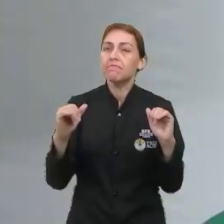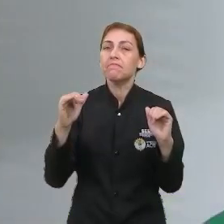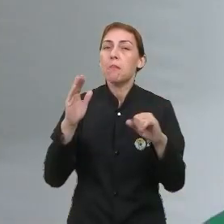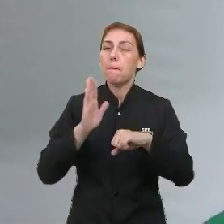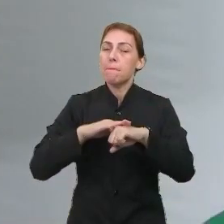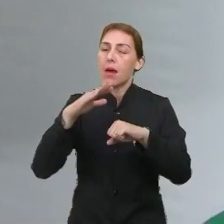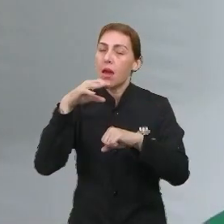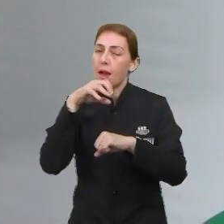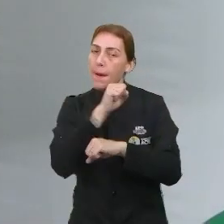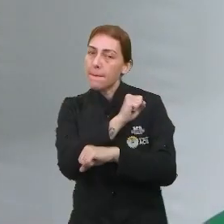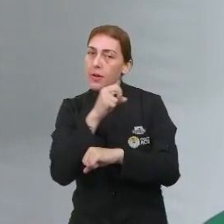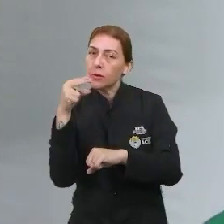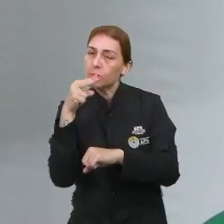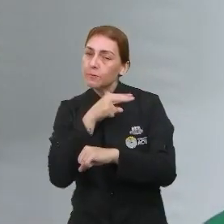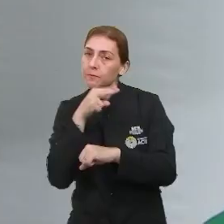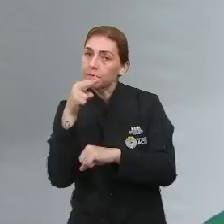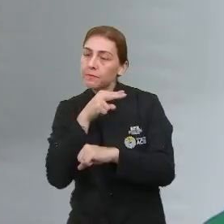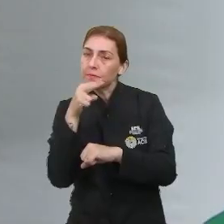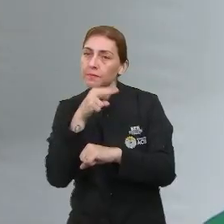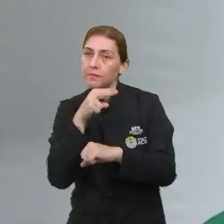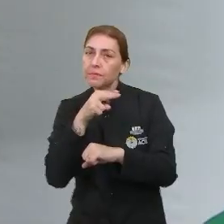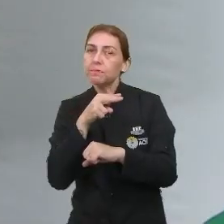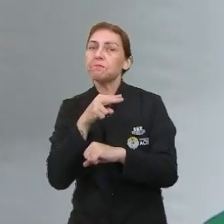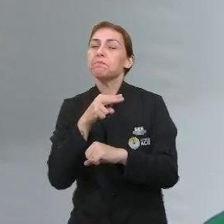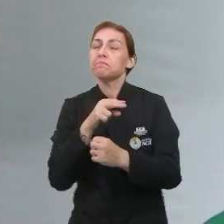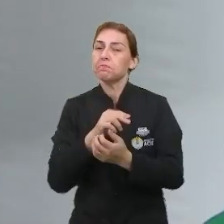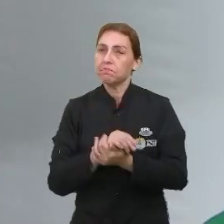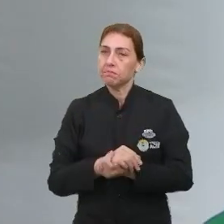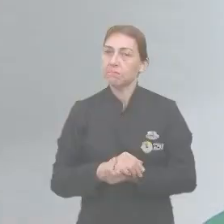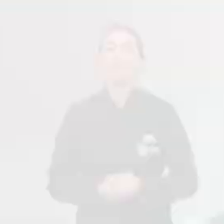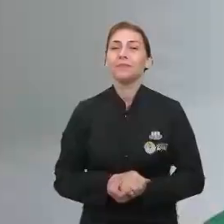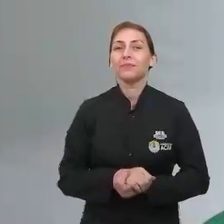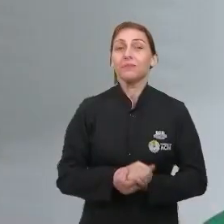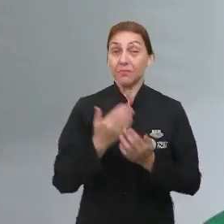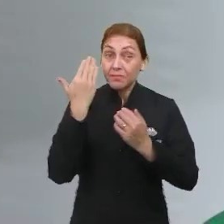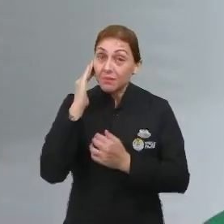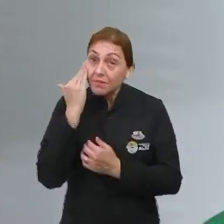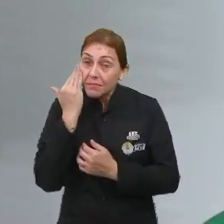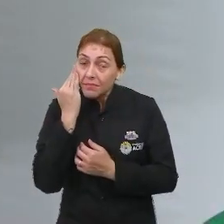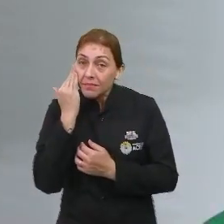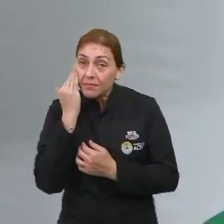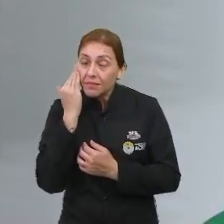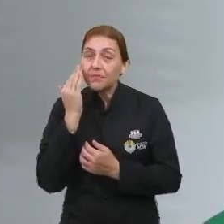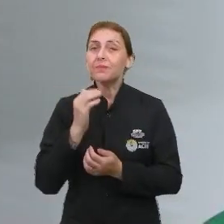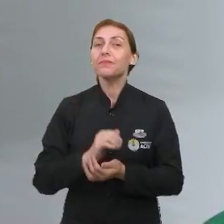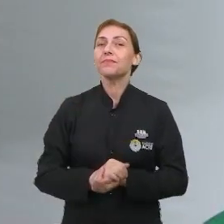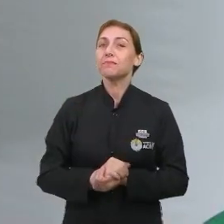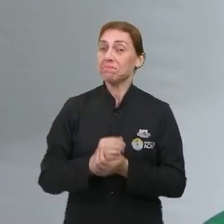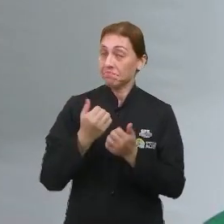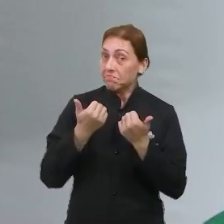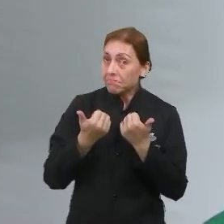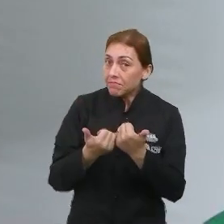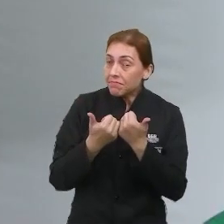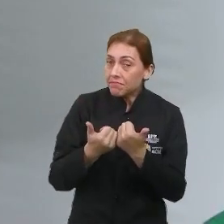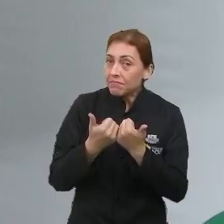mais acelerados. Estão muito mais intensos. Entenderam até aí? Tudo